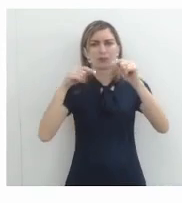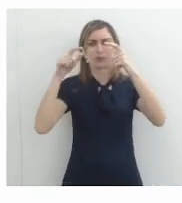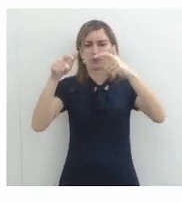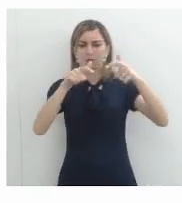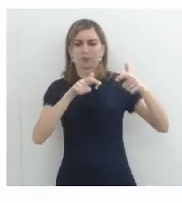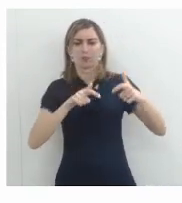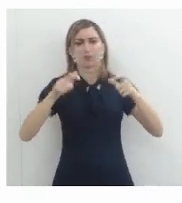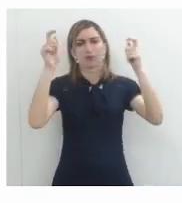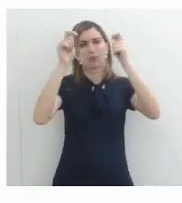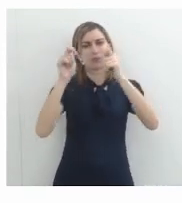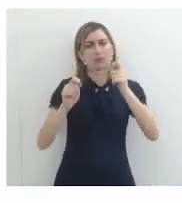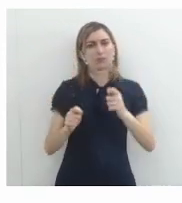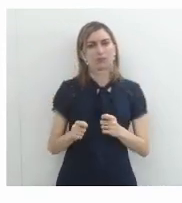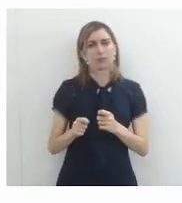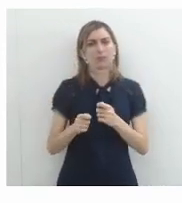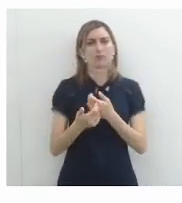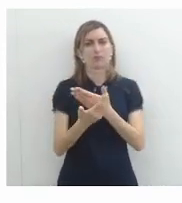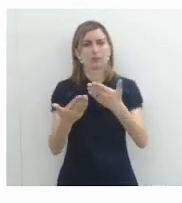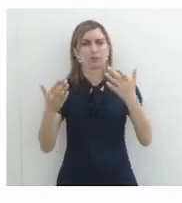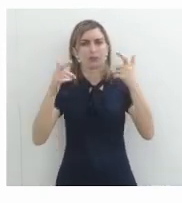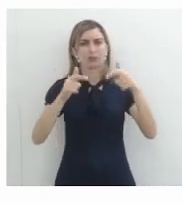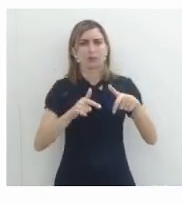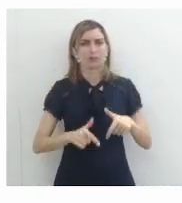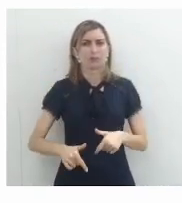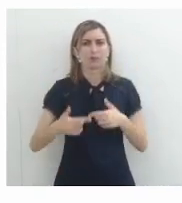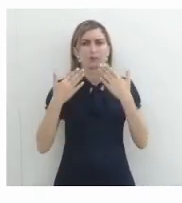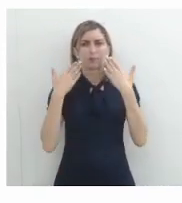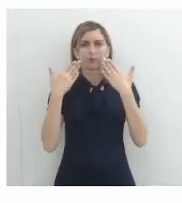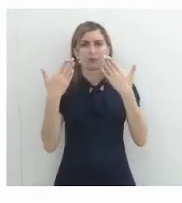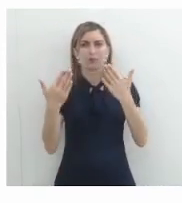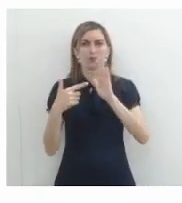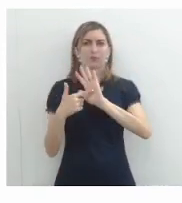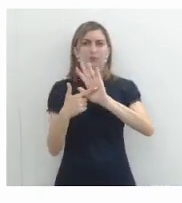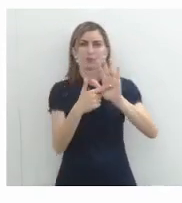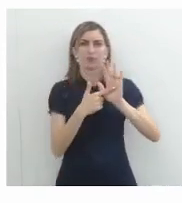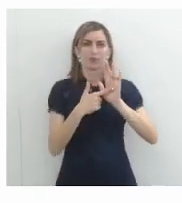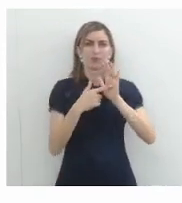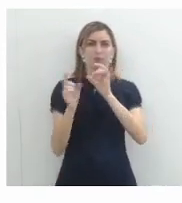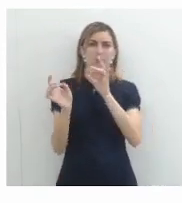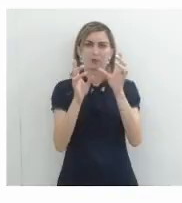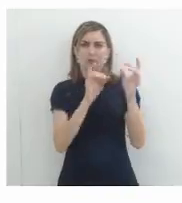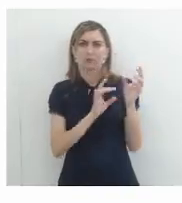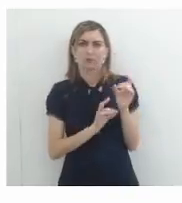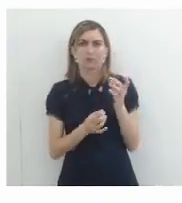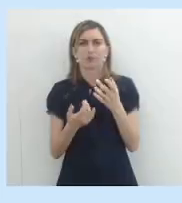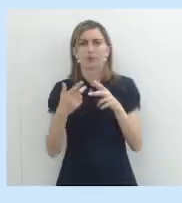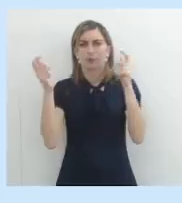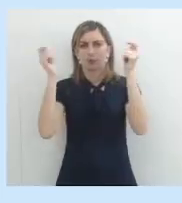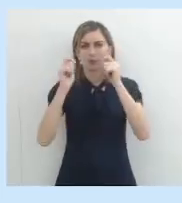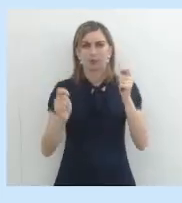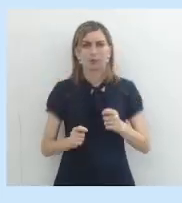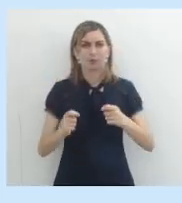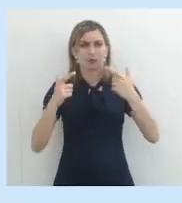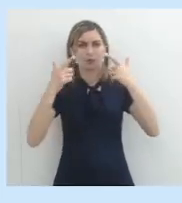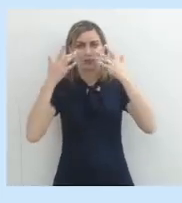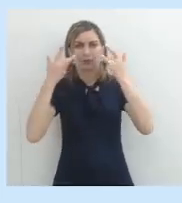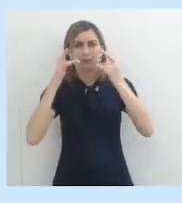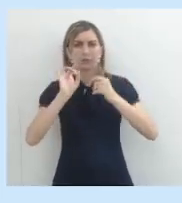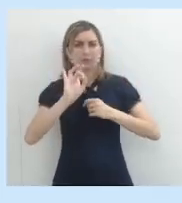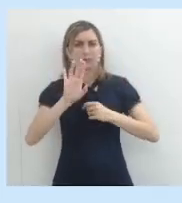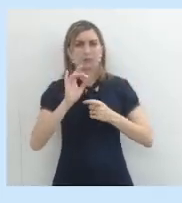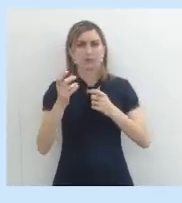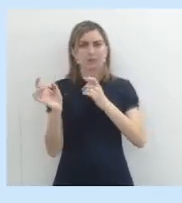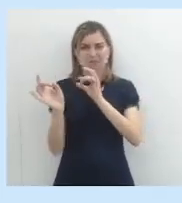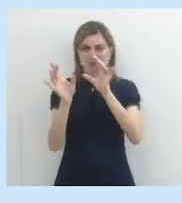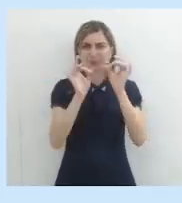de artes? São espaços que expõem e comercializam obras de arte. No museu, ele não vai comercializar, né?